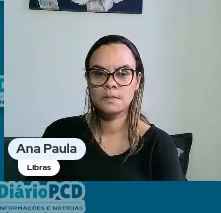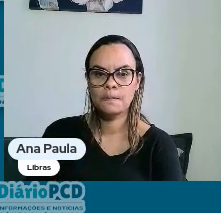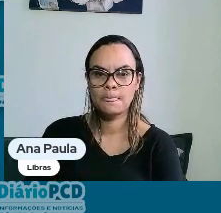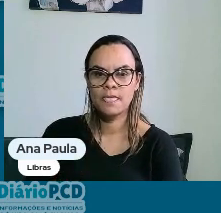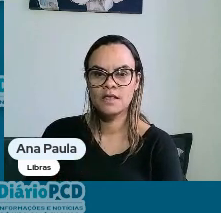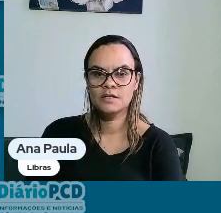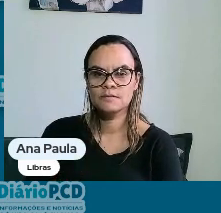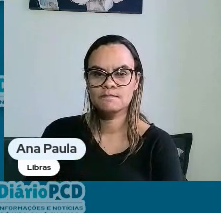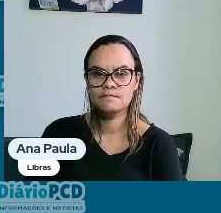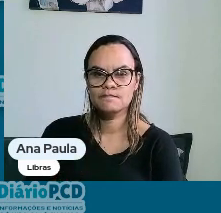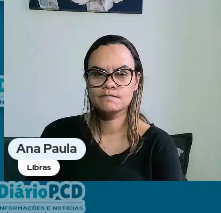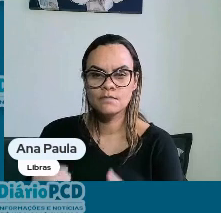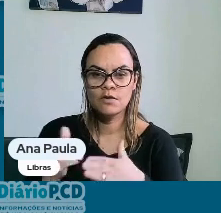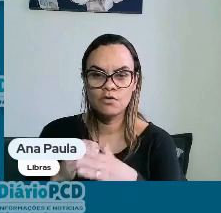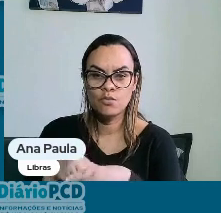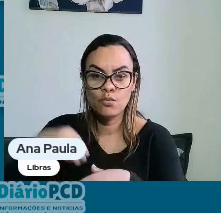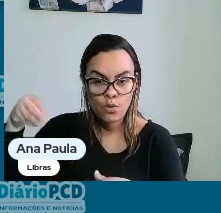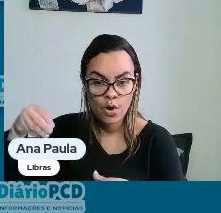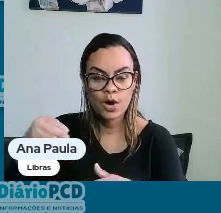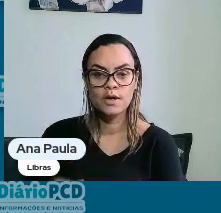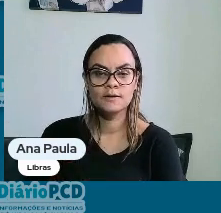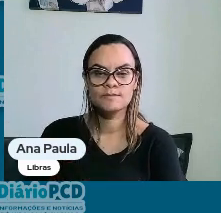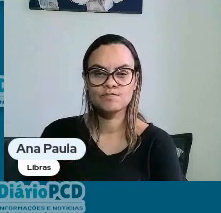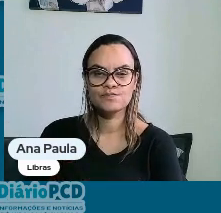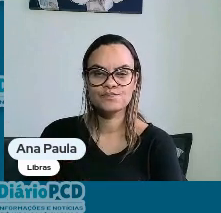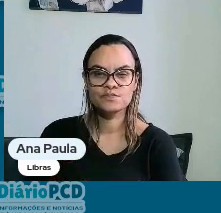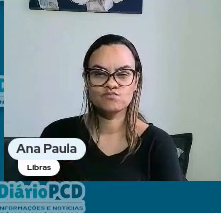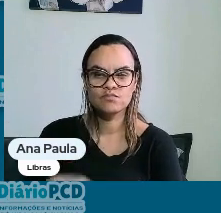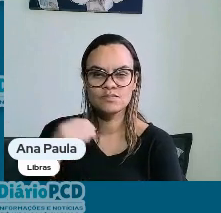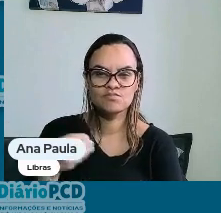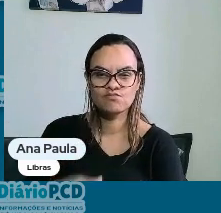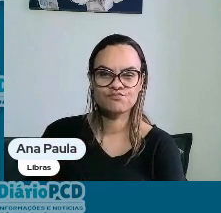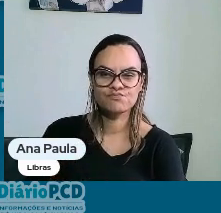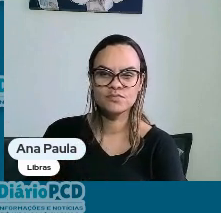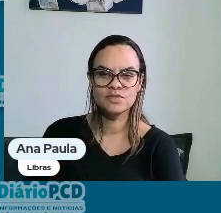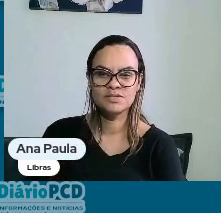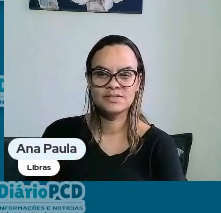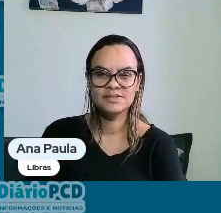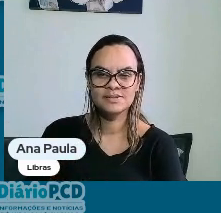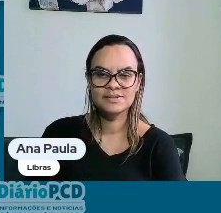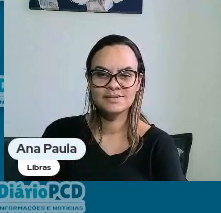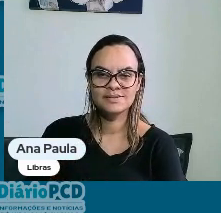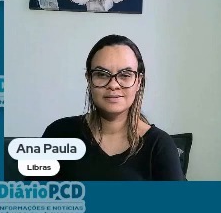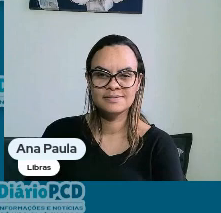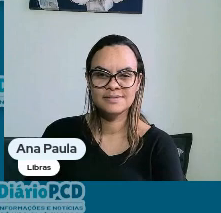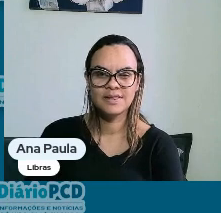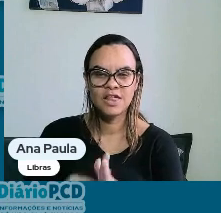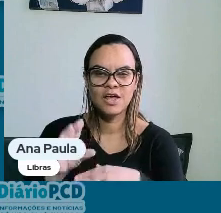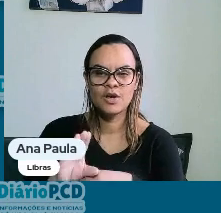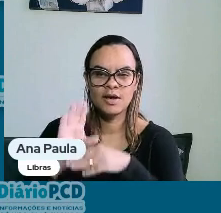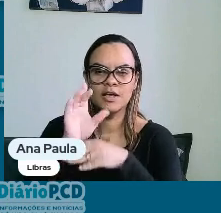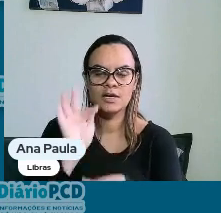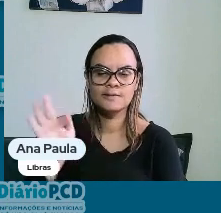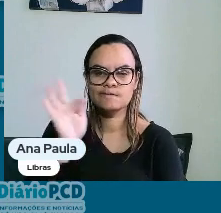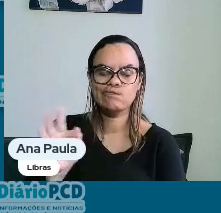que vier de fora, na verdade, como vai ser arrecadado, terá que também negociar com o Conselho Federativo.